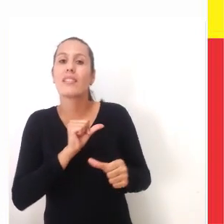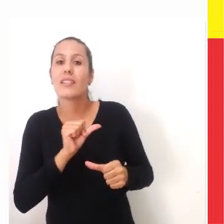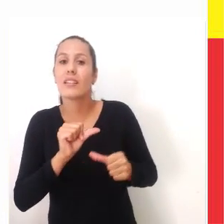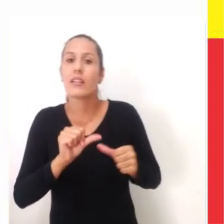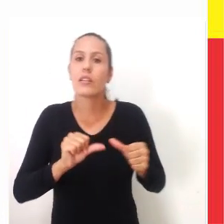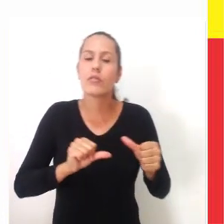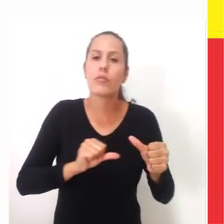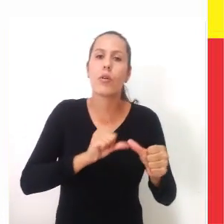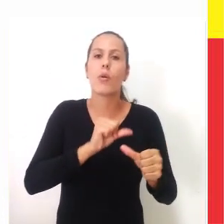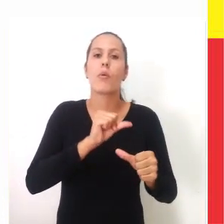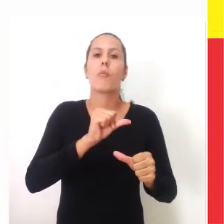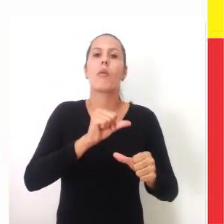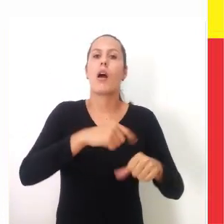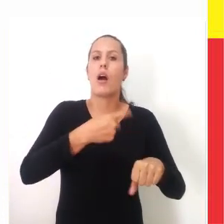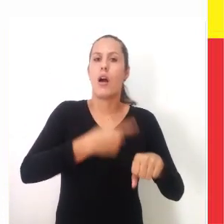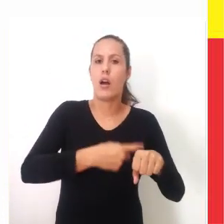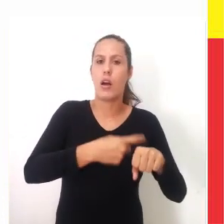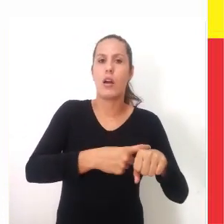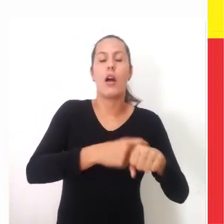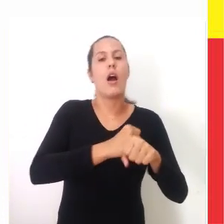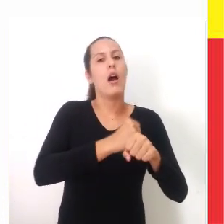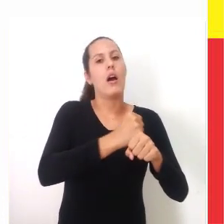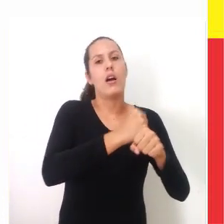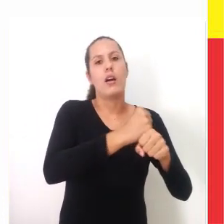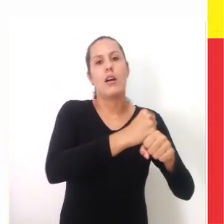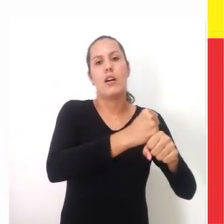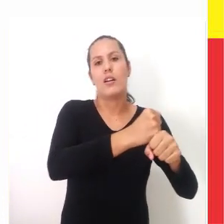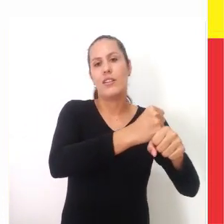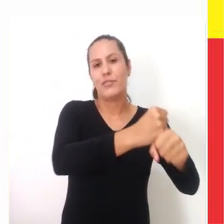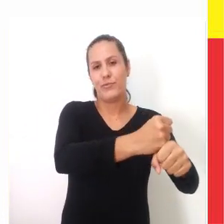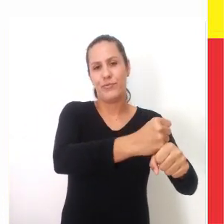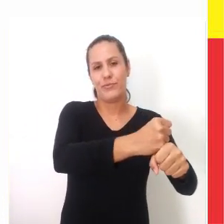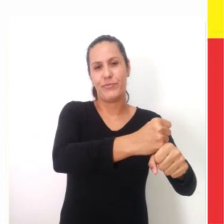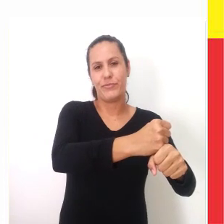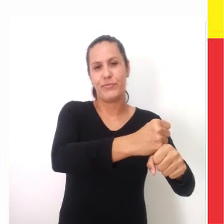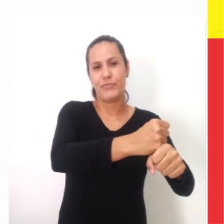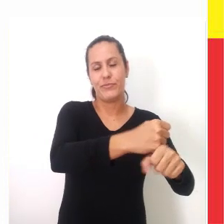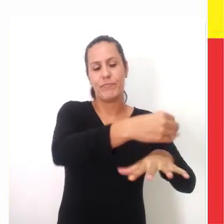transformada em fósseis daqui a milhares e milhares de anos